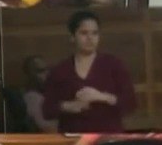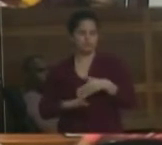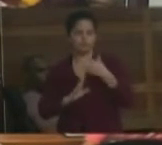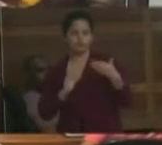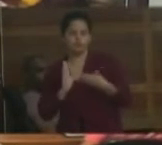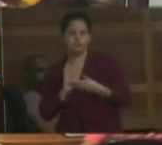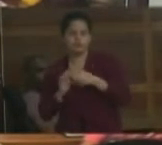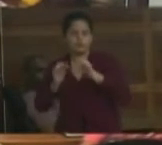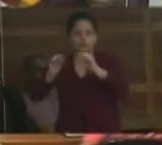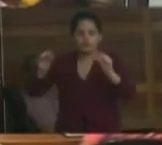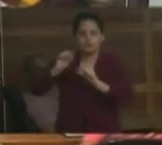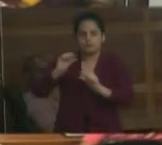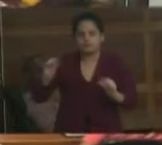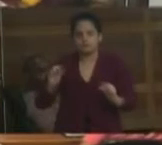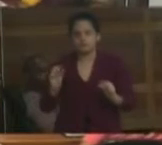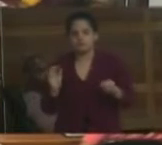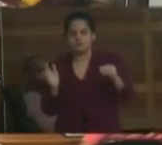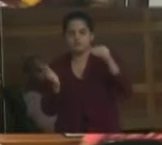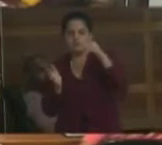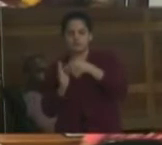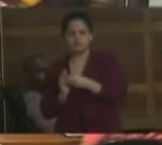e aí